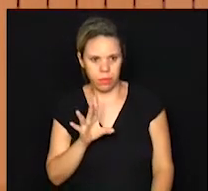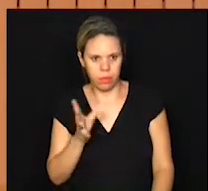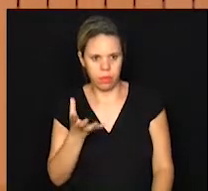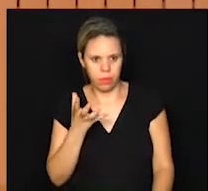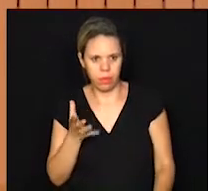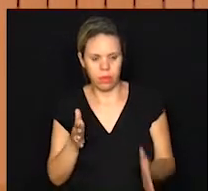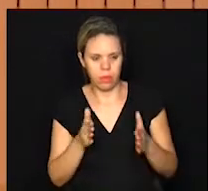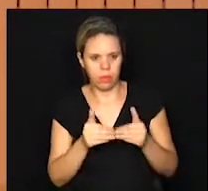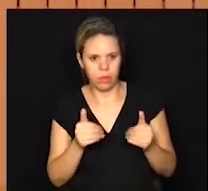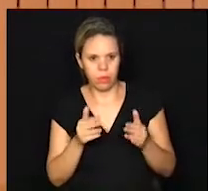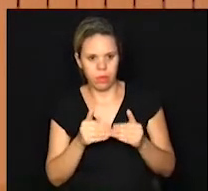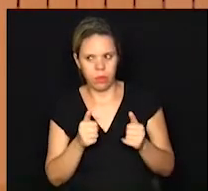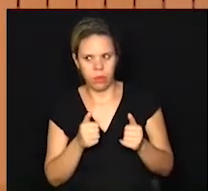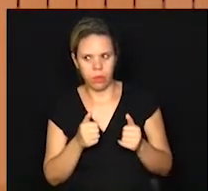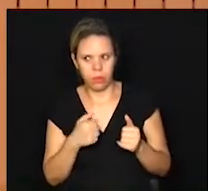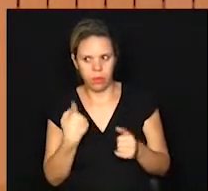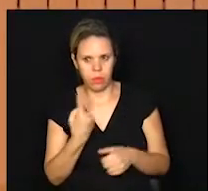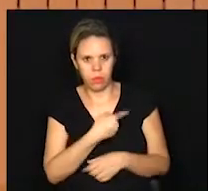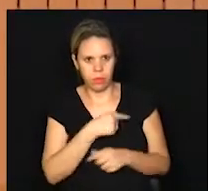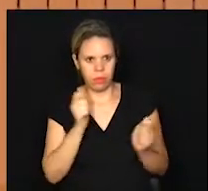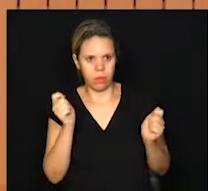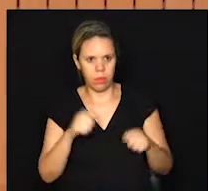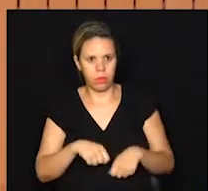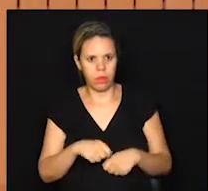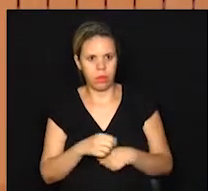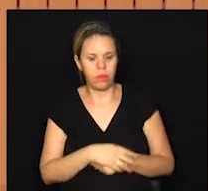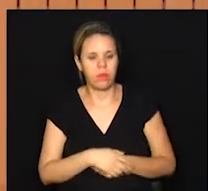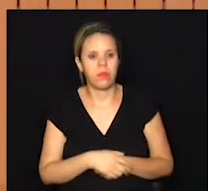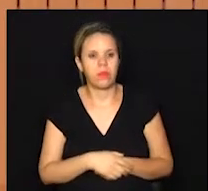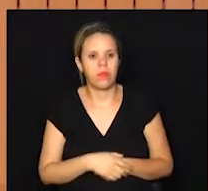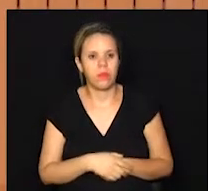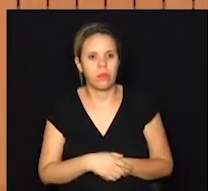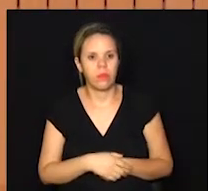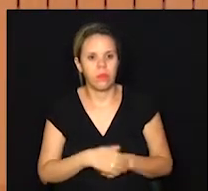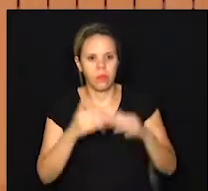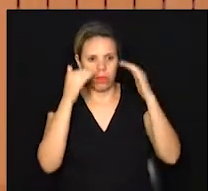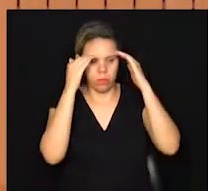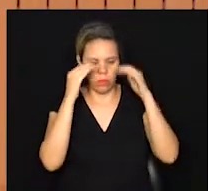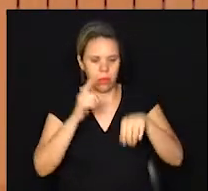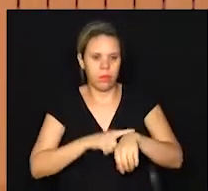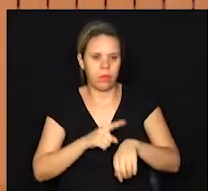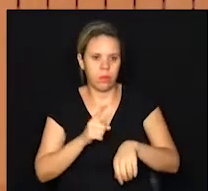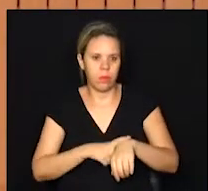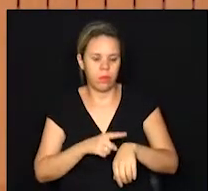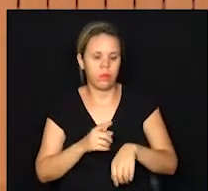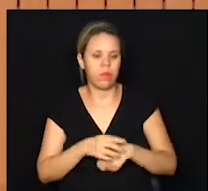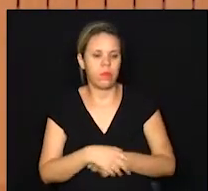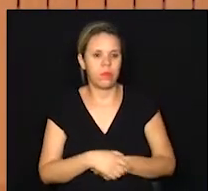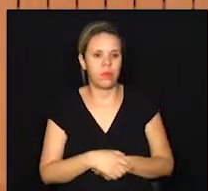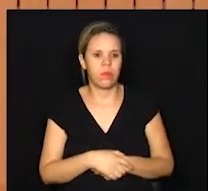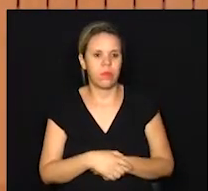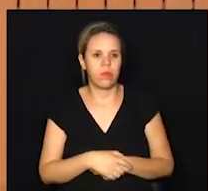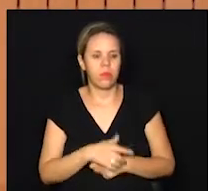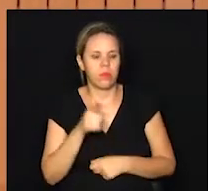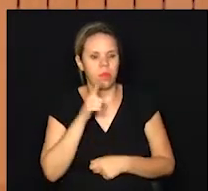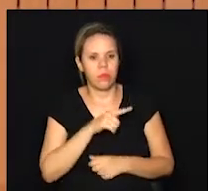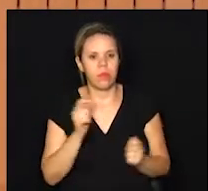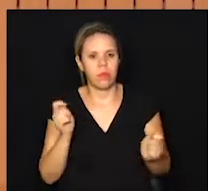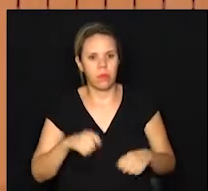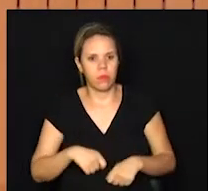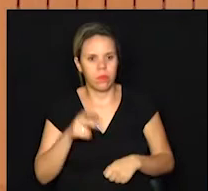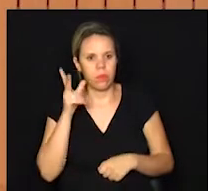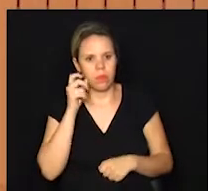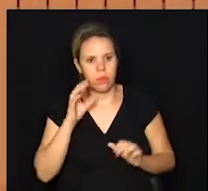a gentileza que nós pudéssemos cumprir o tempo para que a gente pudesse ouvir